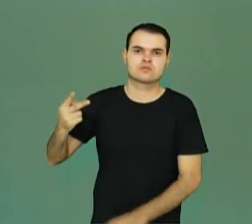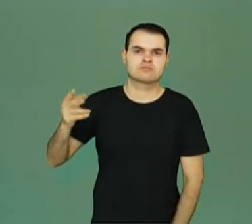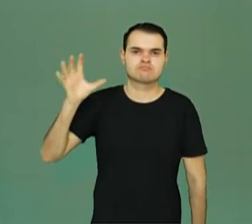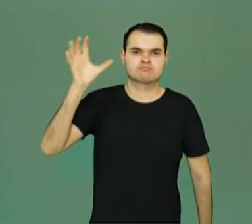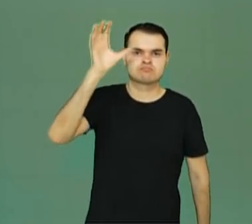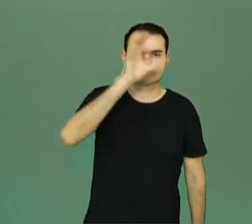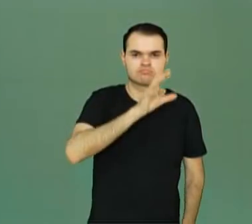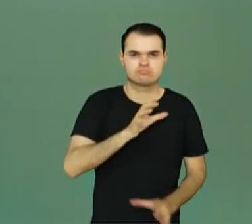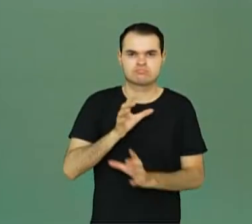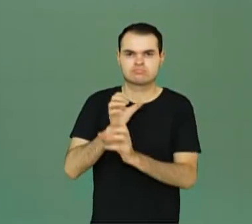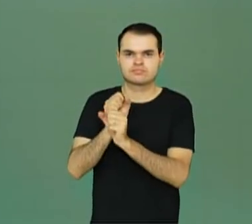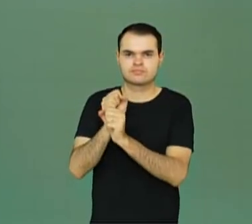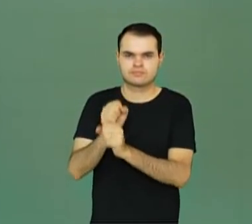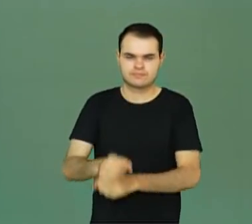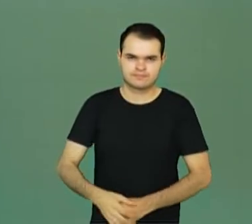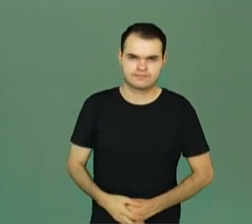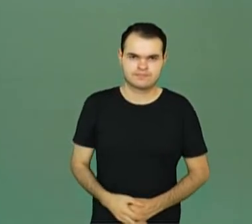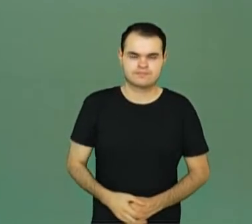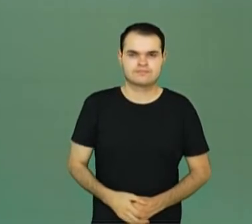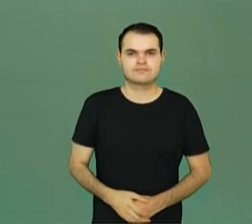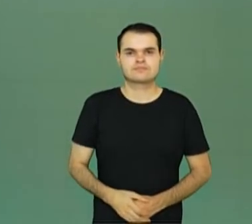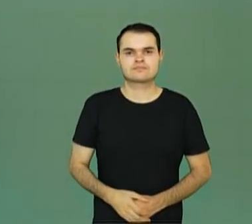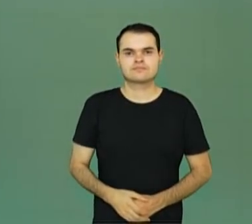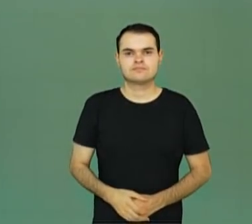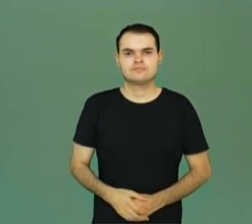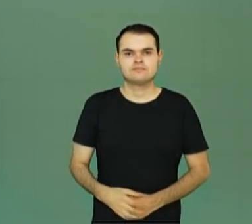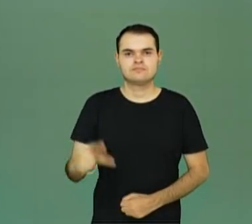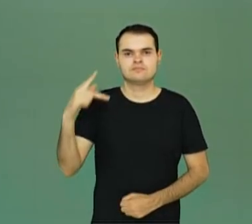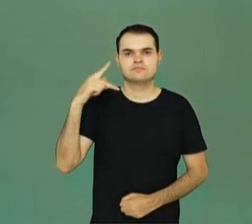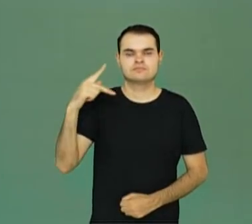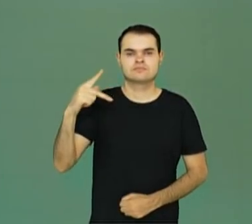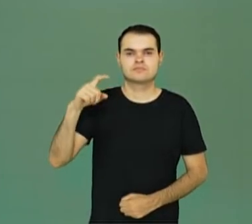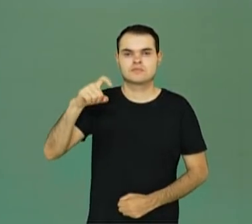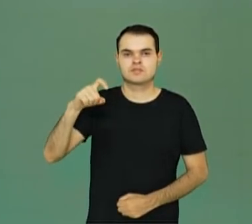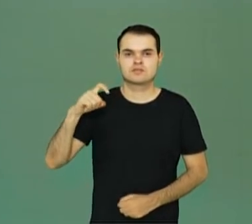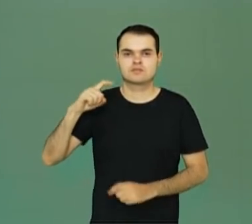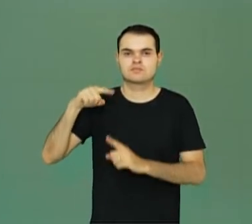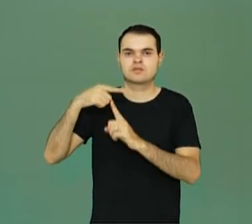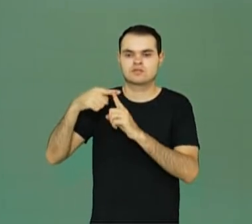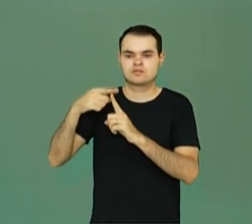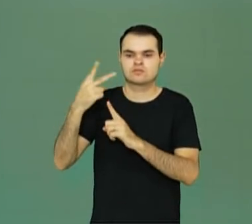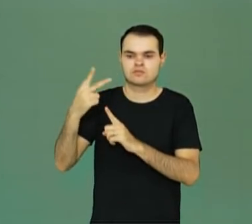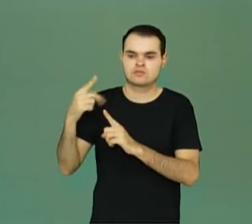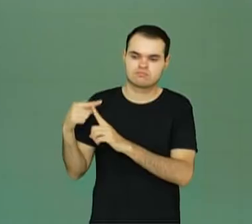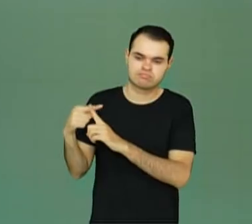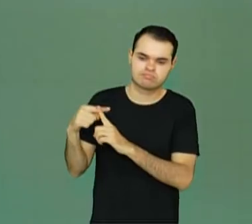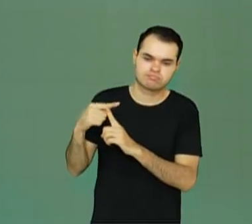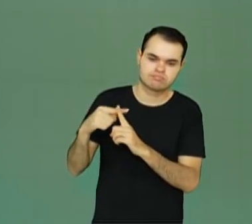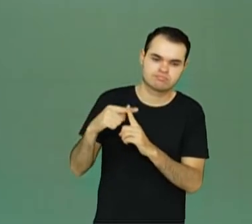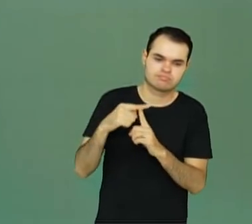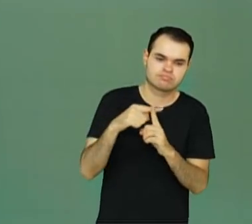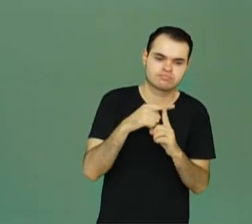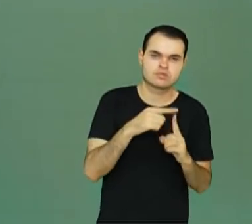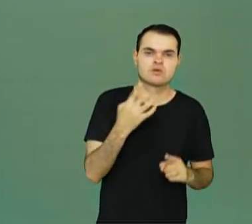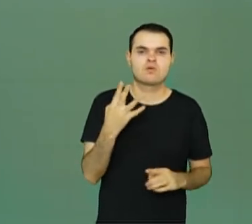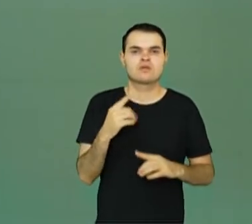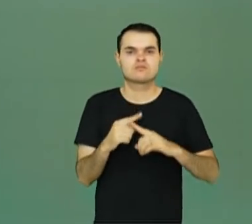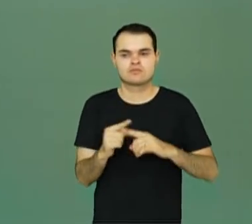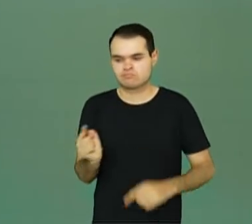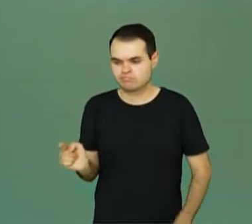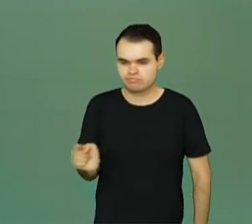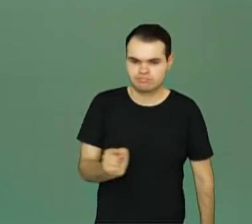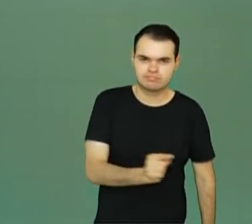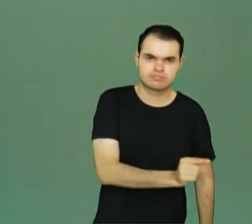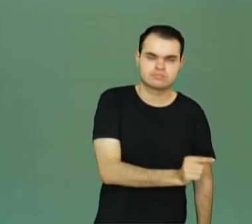2. Certo? Então o perímetro é x mais 2 mais x mais 2 mais x mais 2 mais x mais